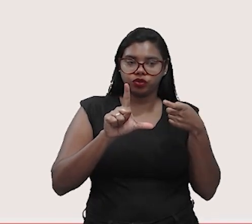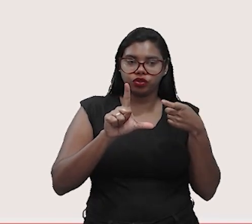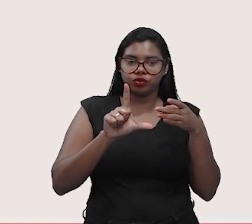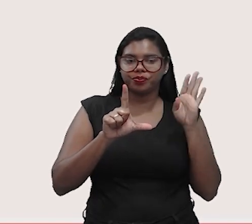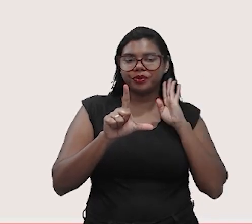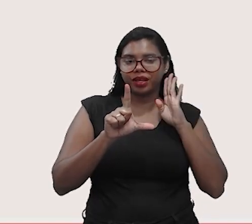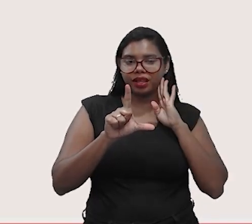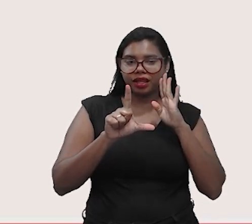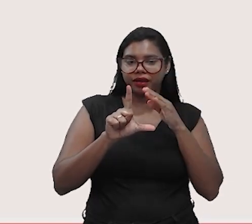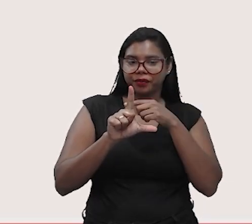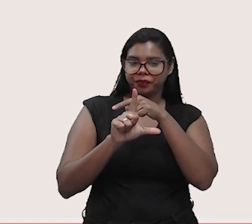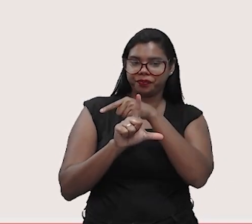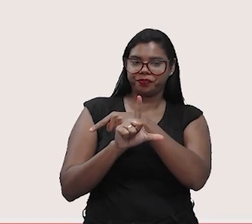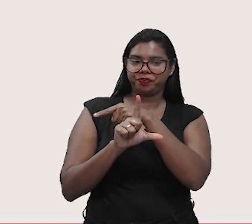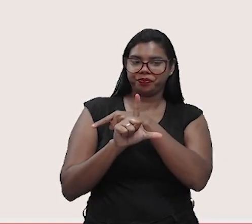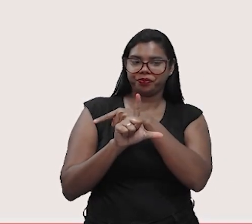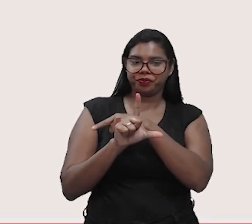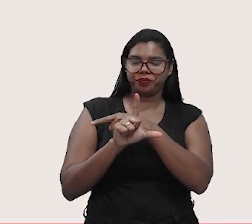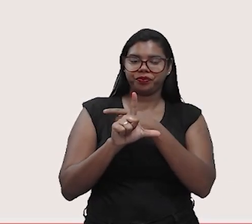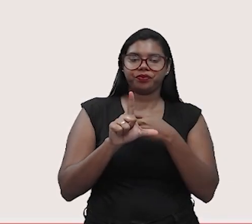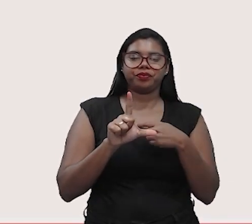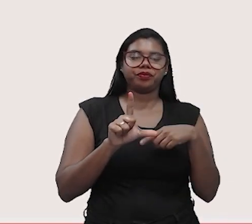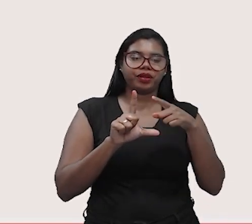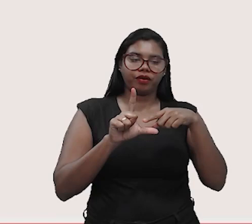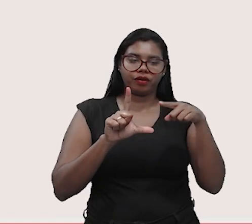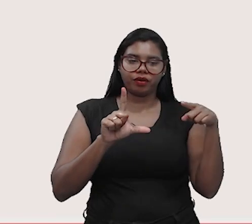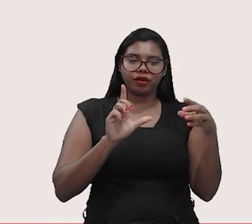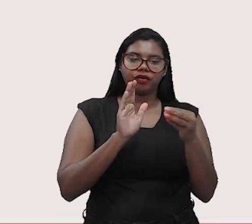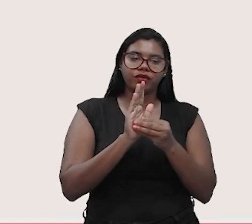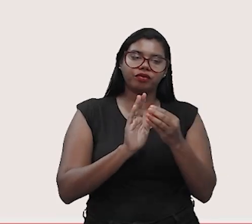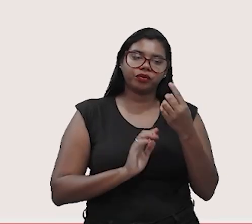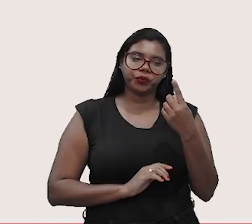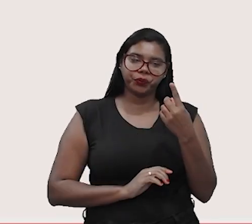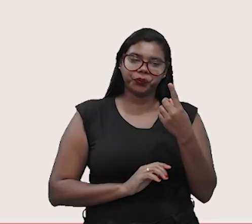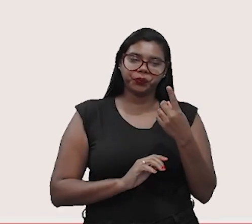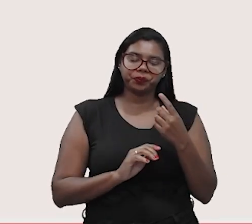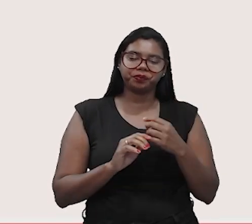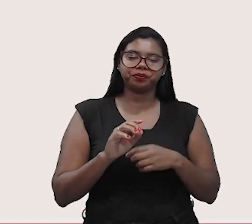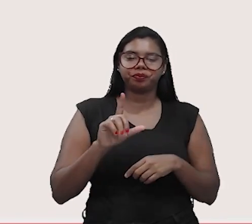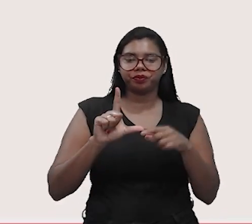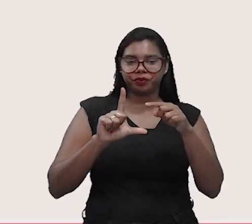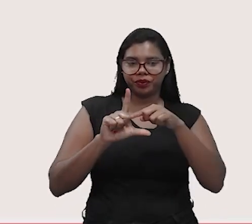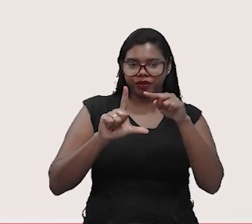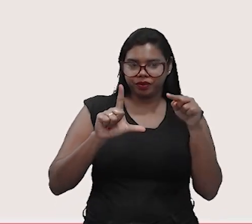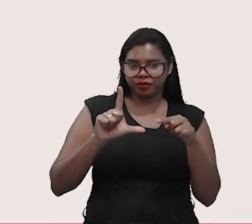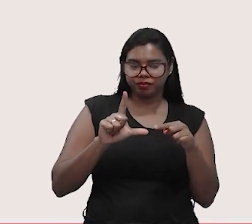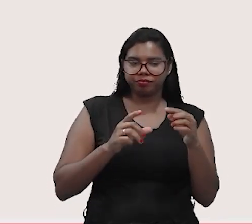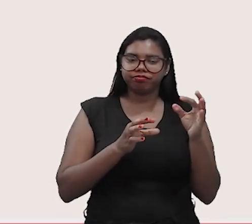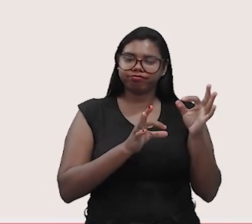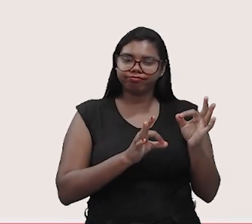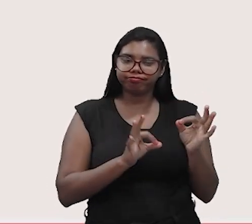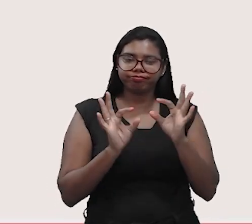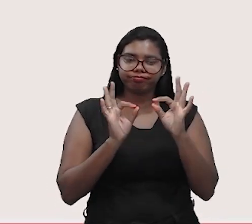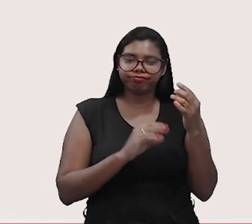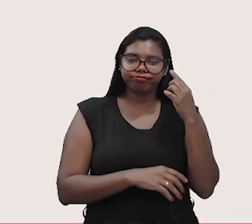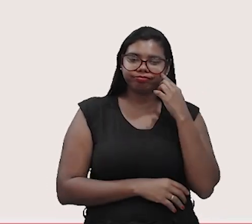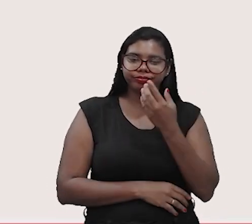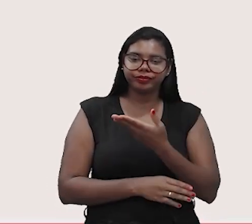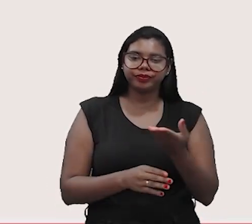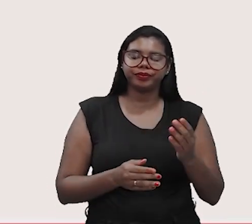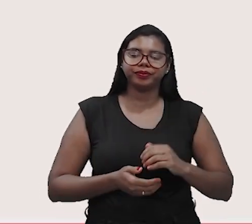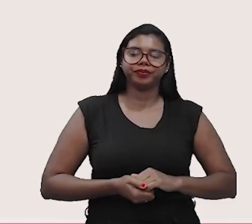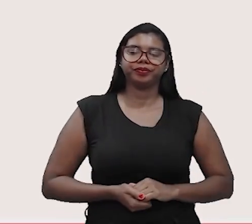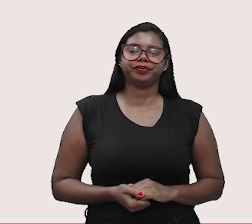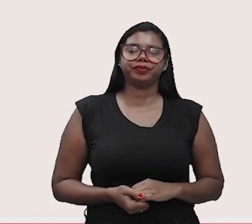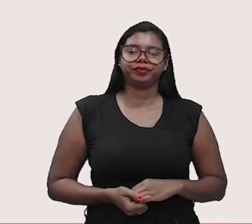acho que faltou um gráfico aqui na nossa compilação, mas tudo certinho, ficou entendido aí para vocês. Olha só, meu povo,